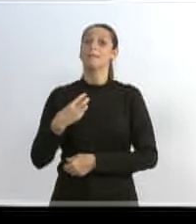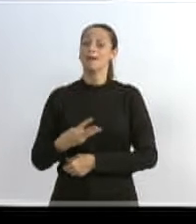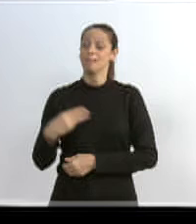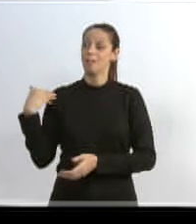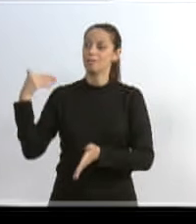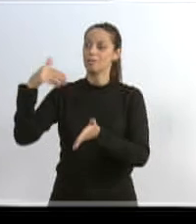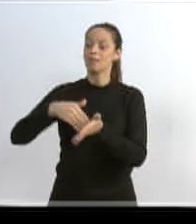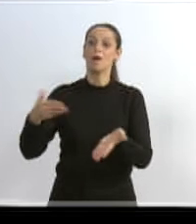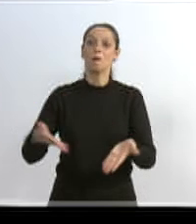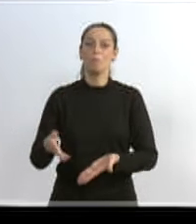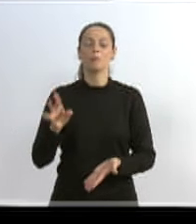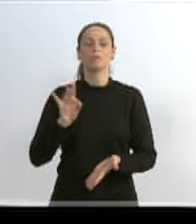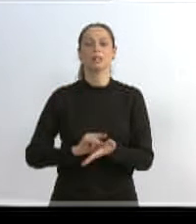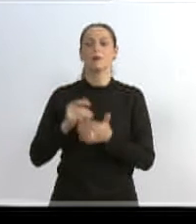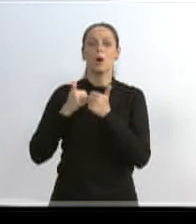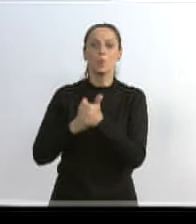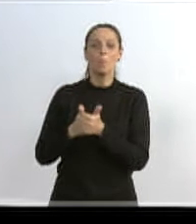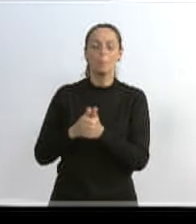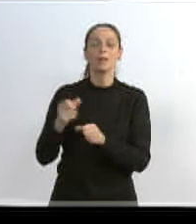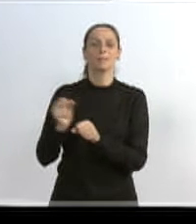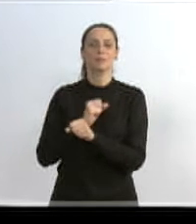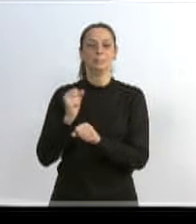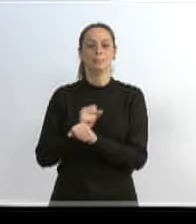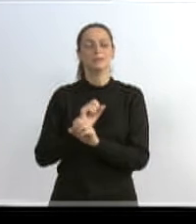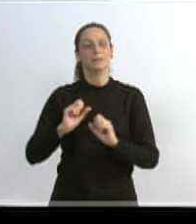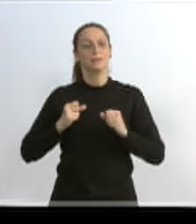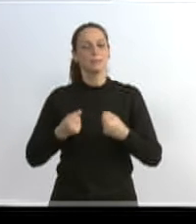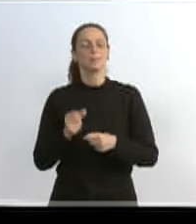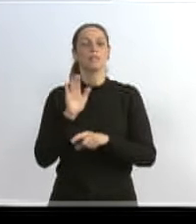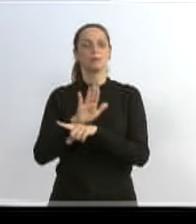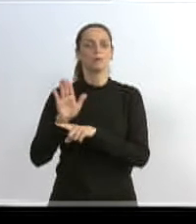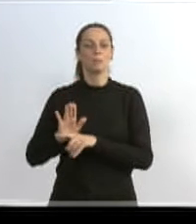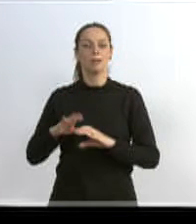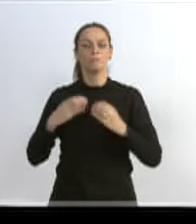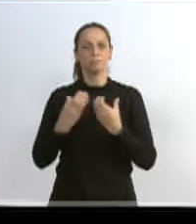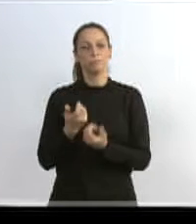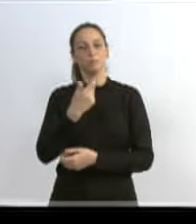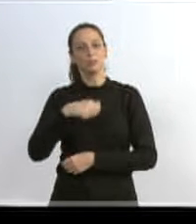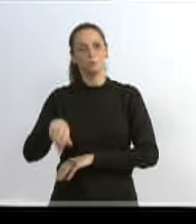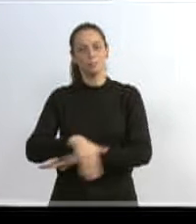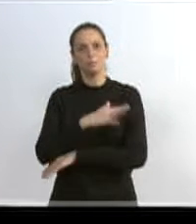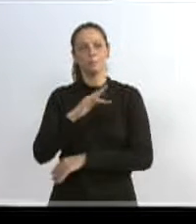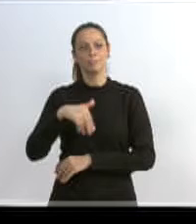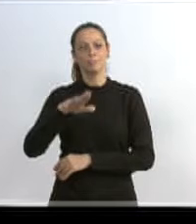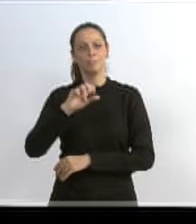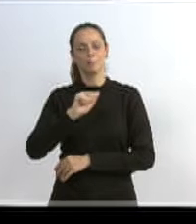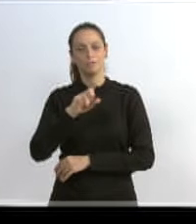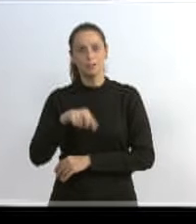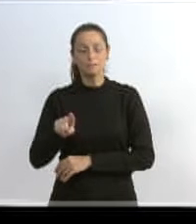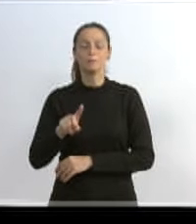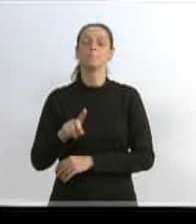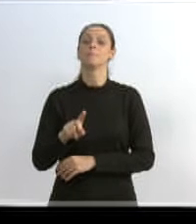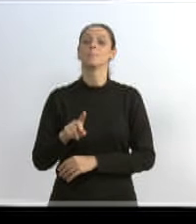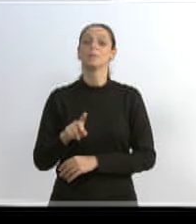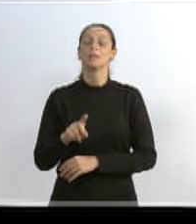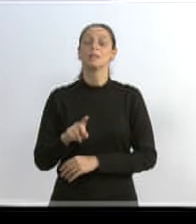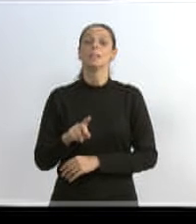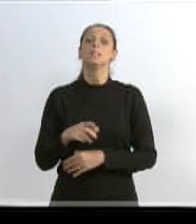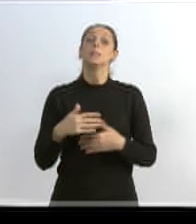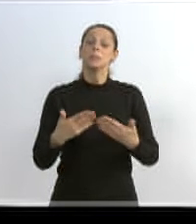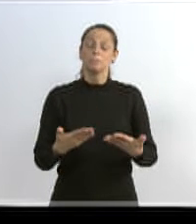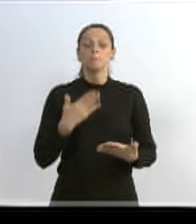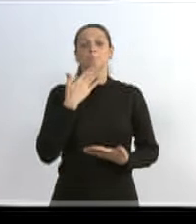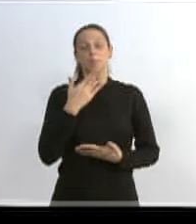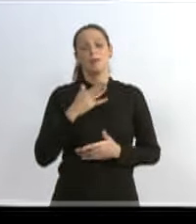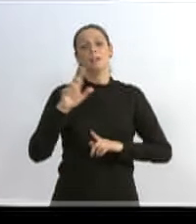nesta casa com muito afinco e dedicação em nome da comunidade da associação de moradores da rua franz milha da envolvente enfim na seqüência a gente pede ajuda